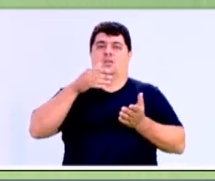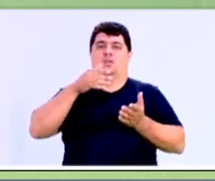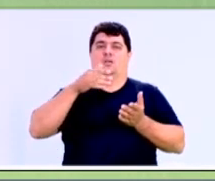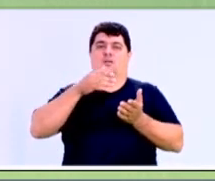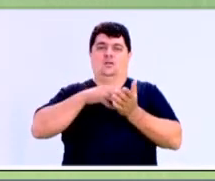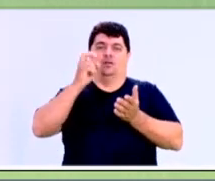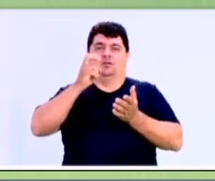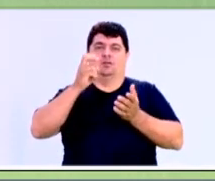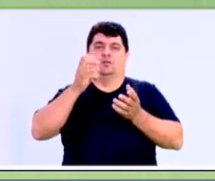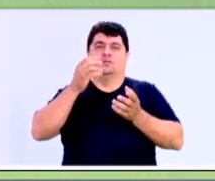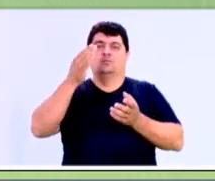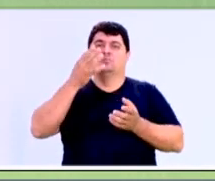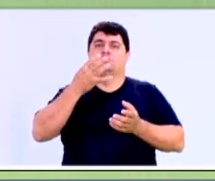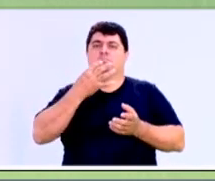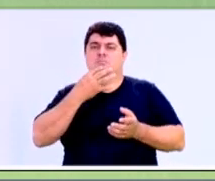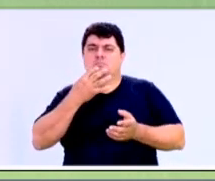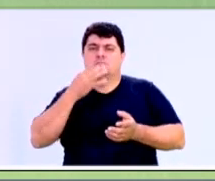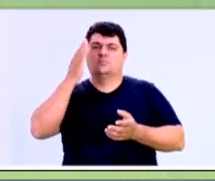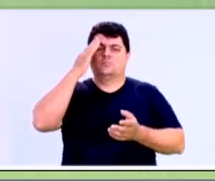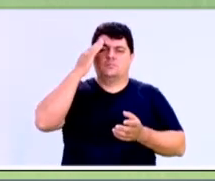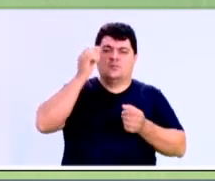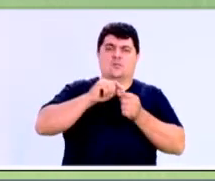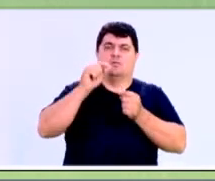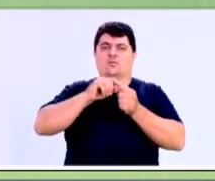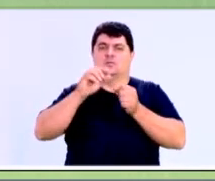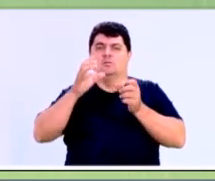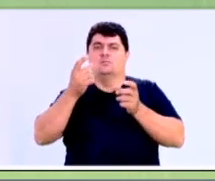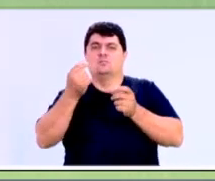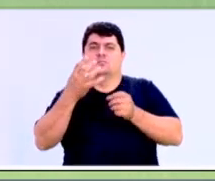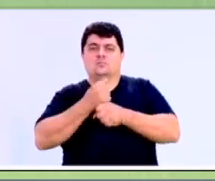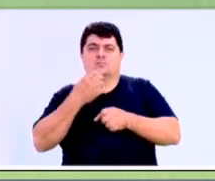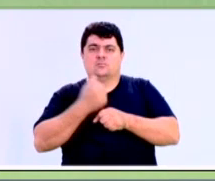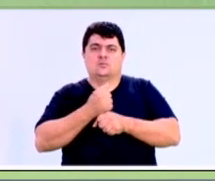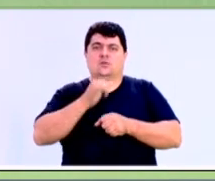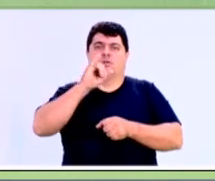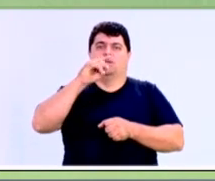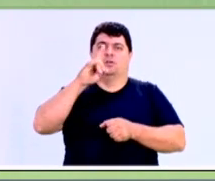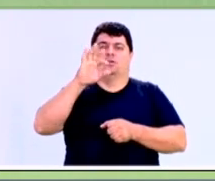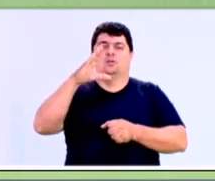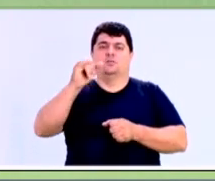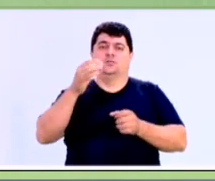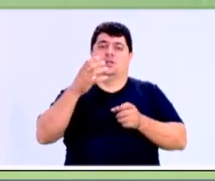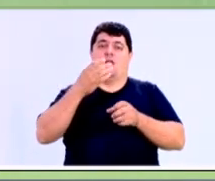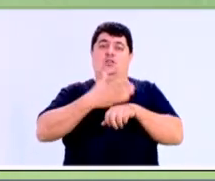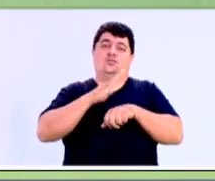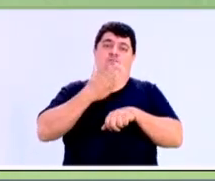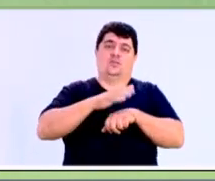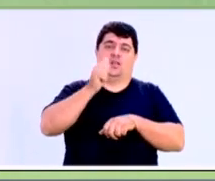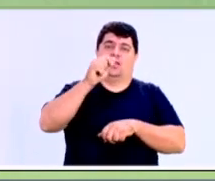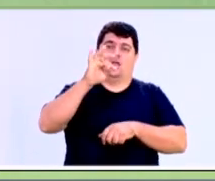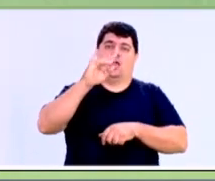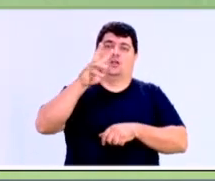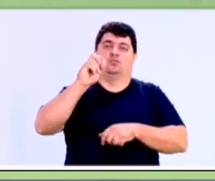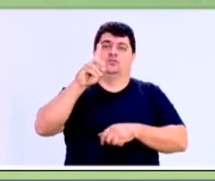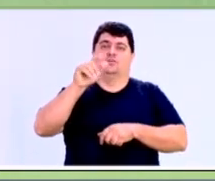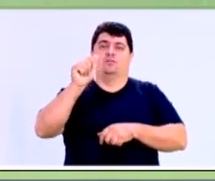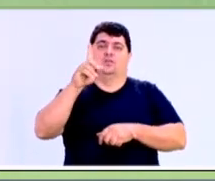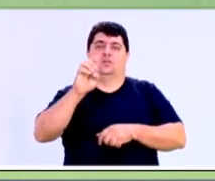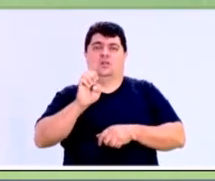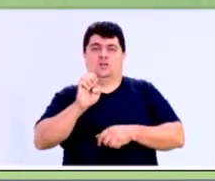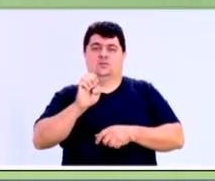é compreender, identificar e elaborar os cálculos dos índices de atividade, também chamado